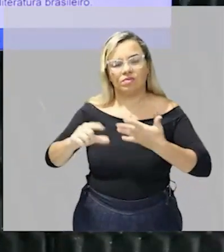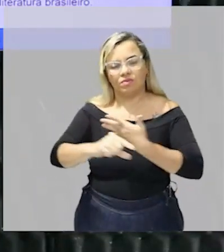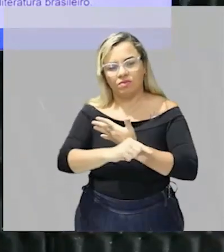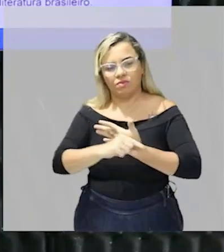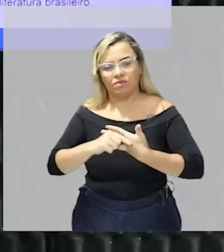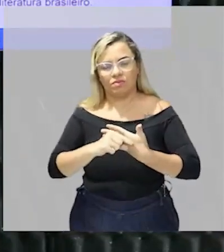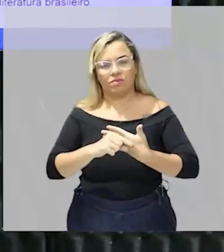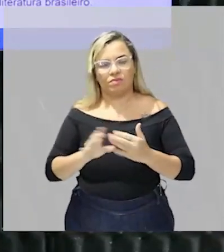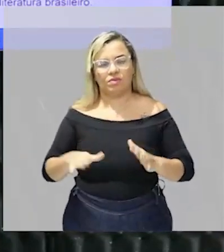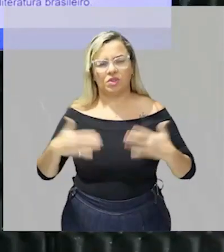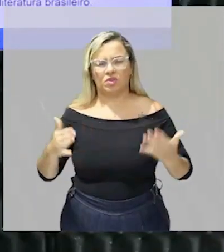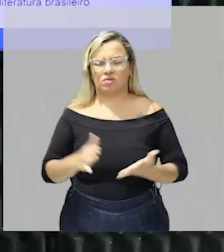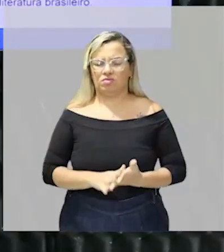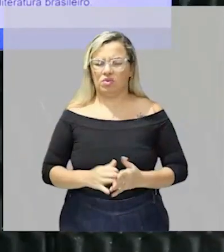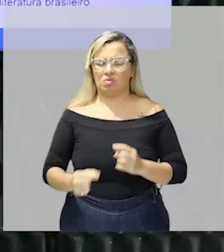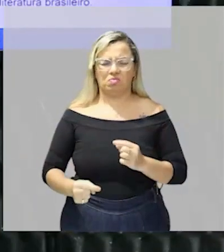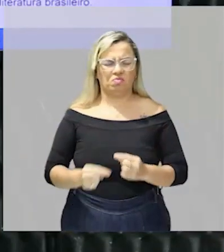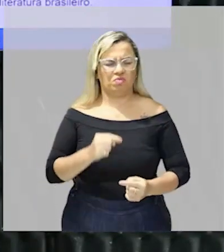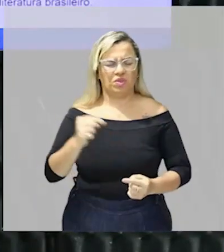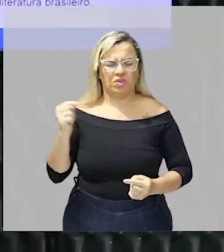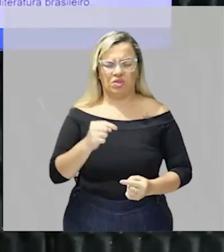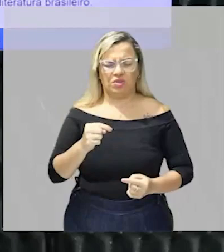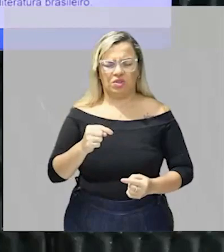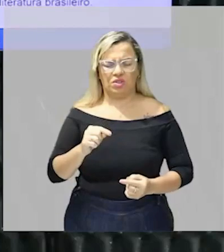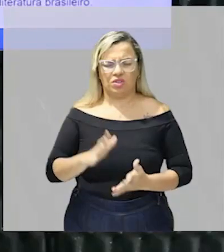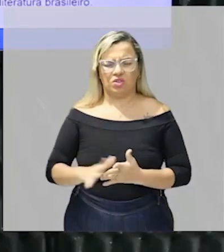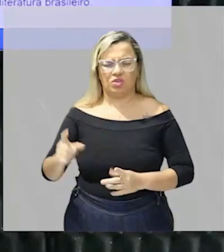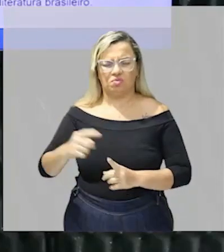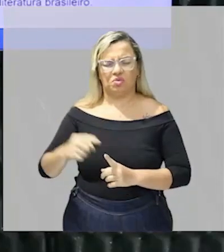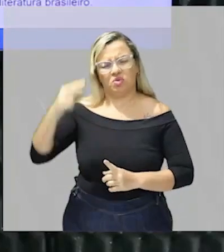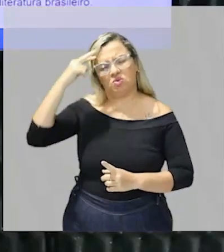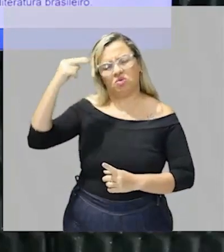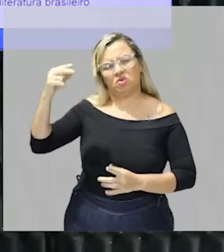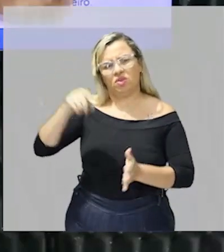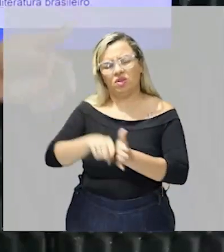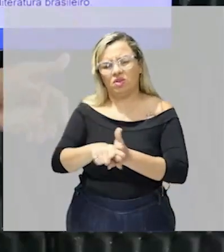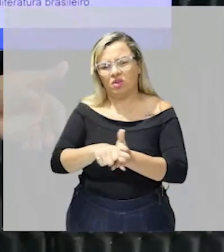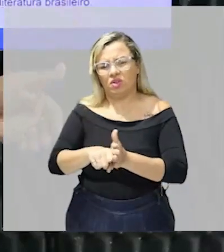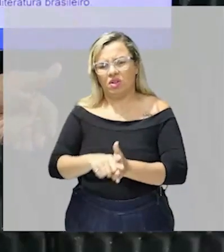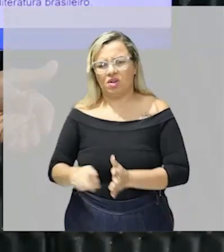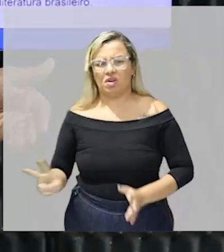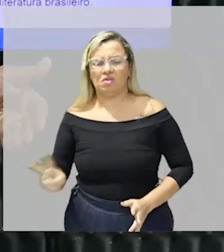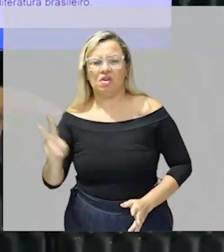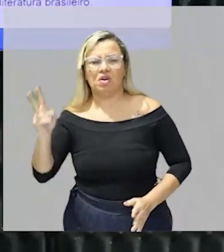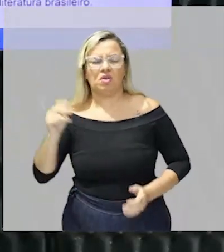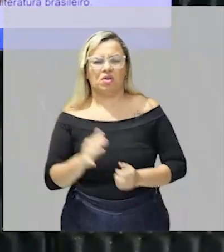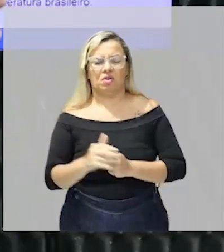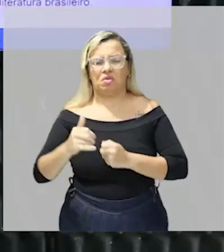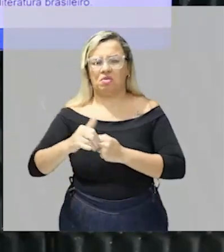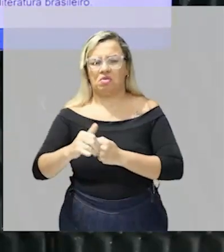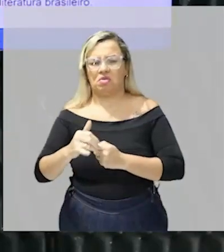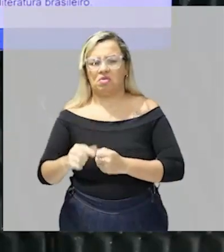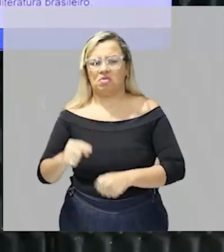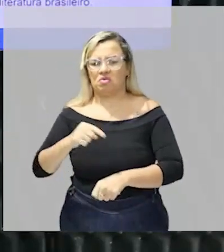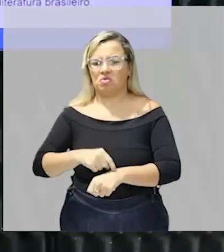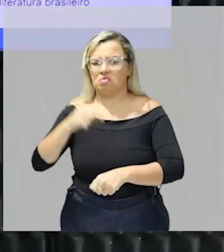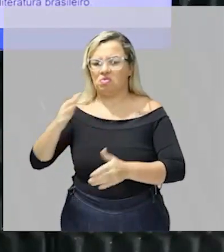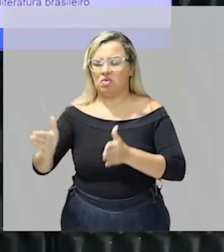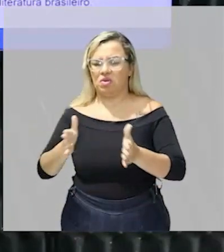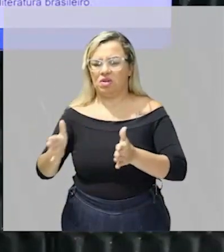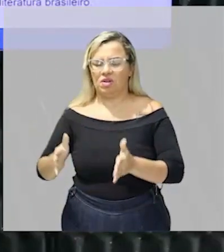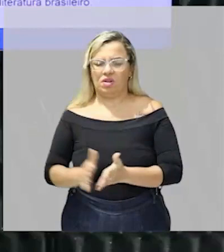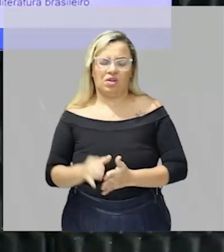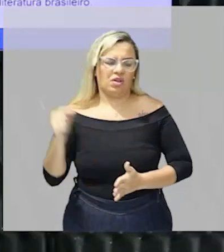o seguinte, nós somos contra esse tipo de historiadores, principalmente por valorizar uma crônica em um determinado momento